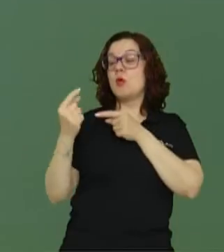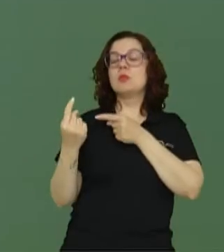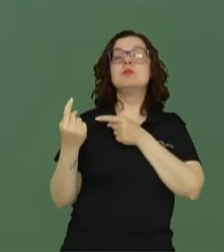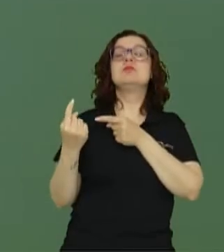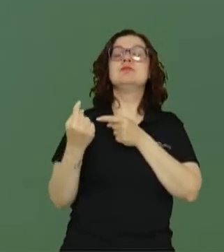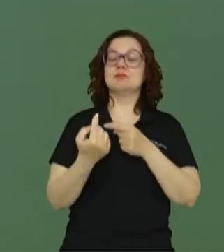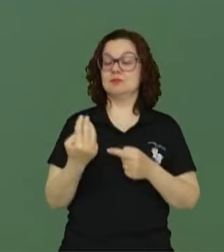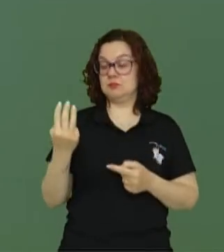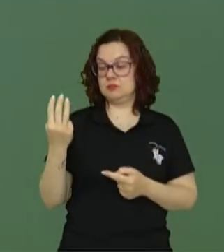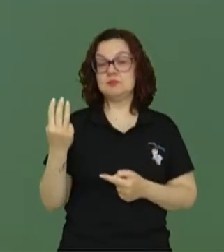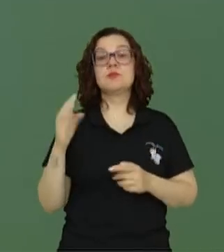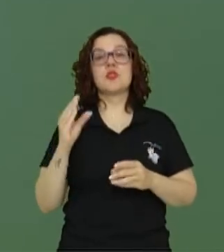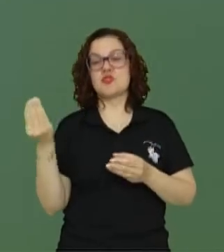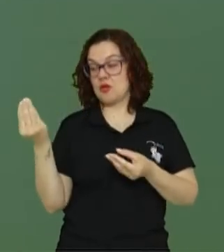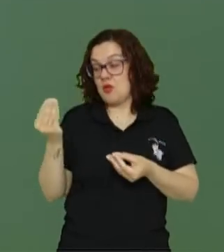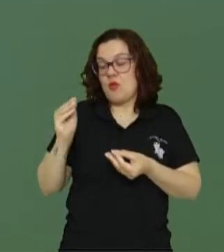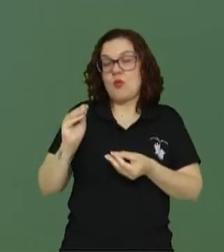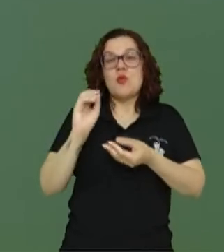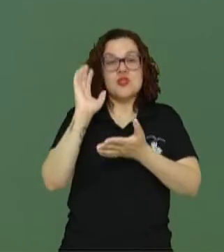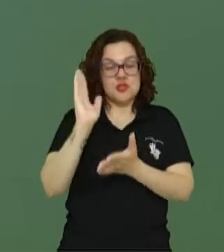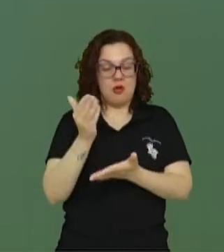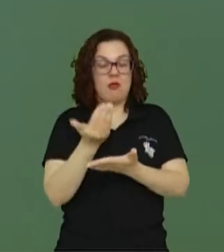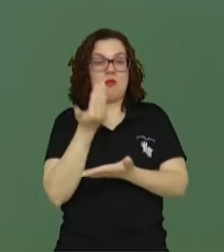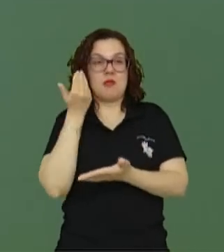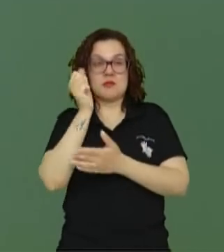A1? 3. Foi dado no meu exercício.